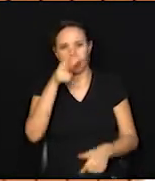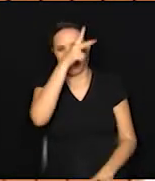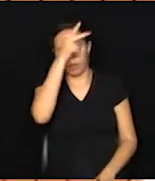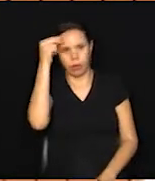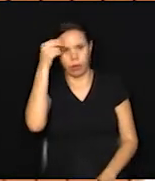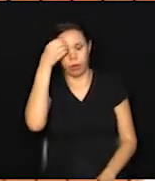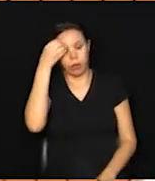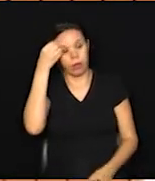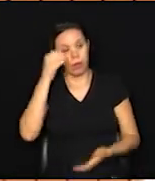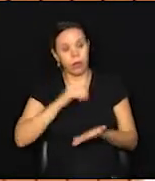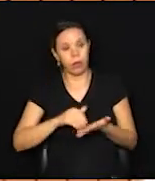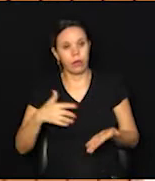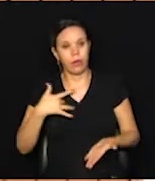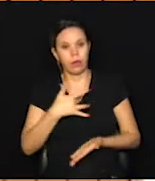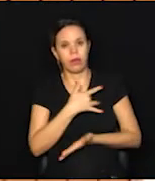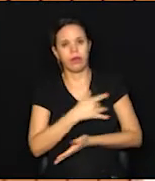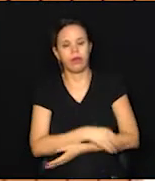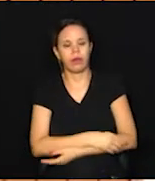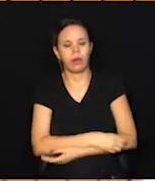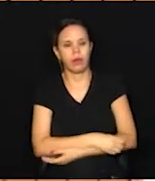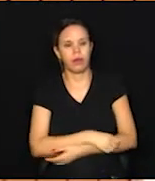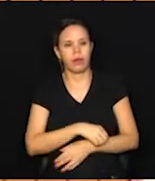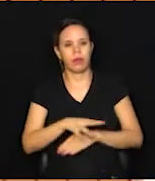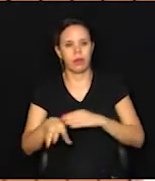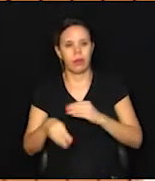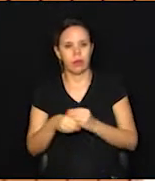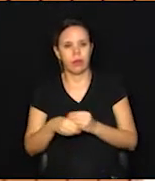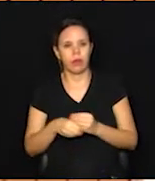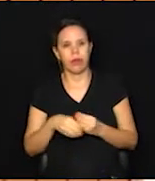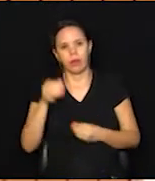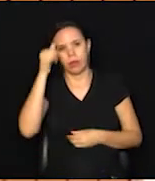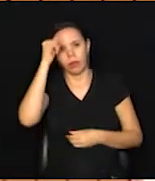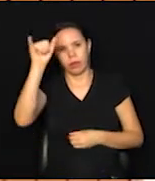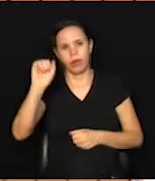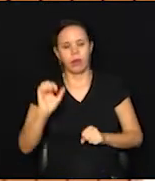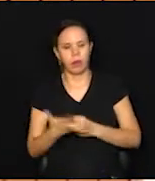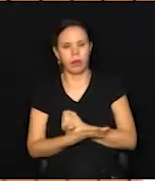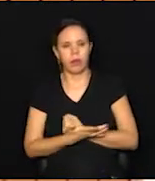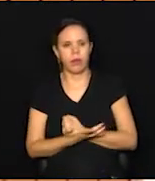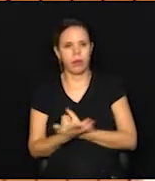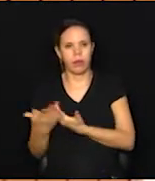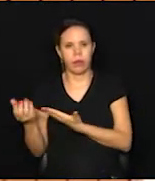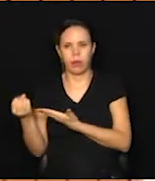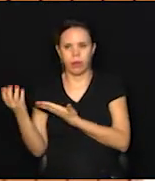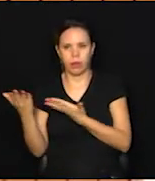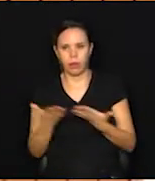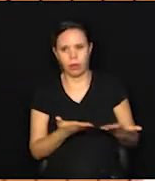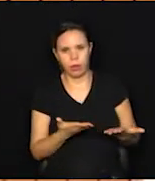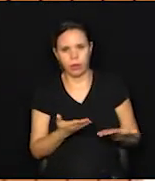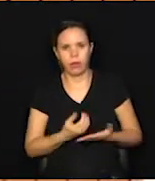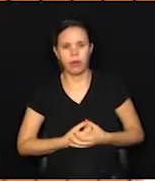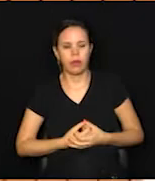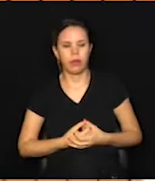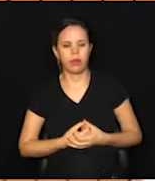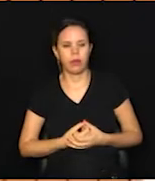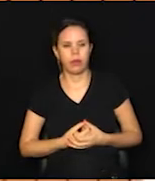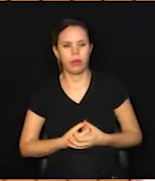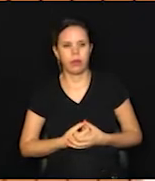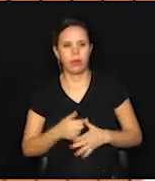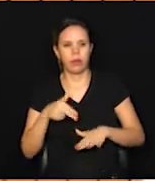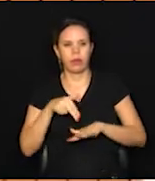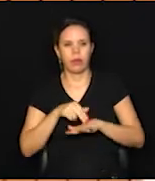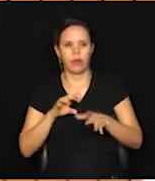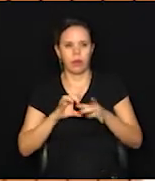a Secretaria de Saúde vem implementando para o combate à pandemia. Doutor Sérgio, seja muito bem-vindo e a palavra é do